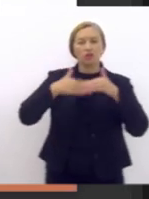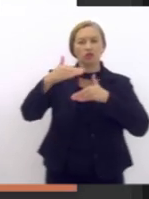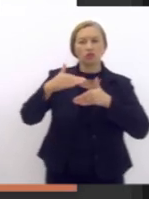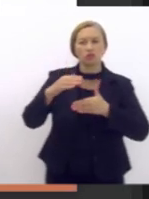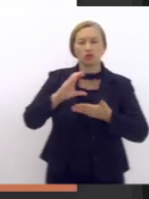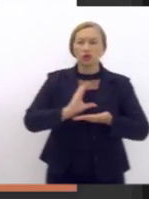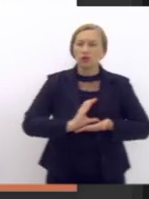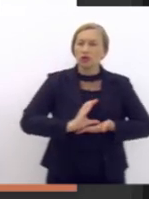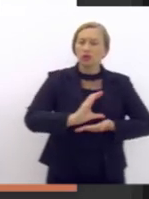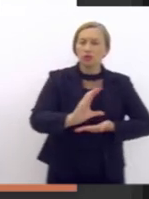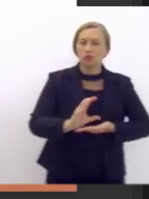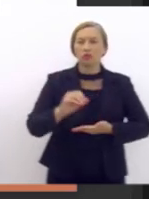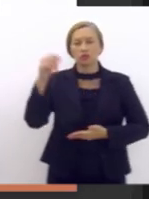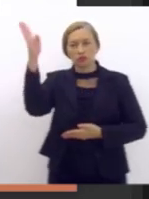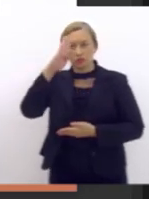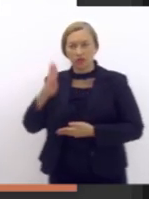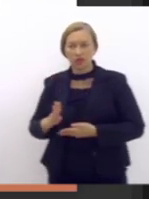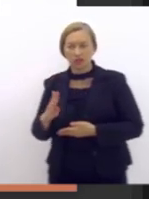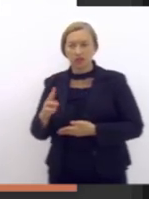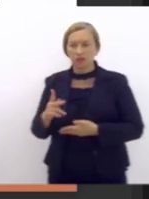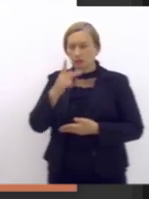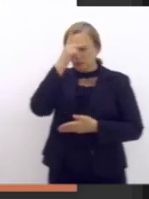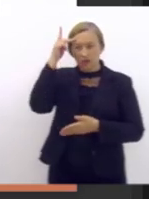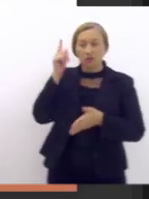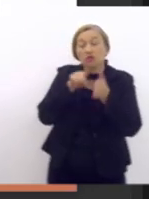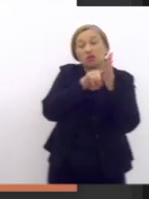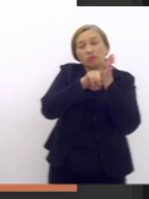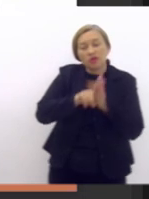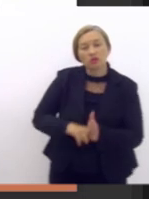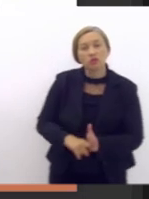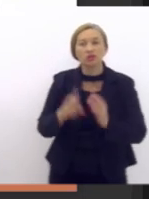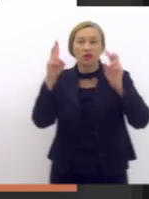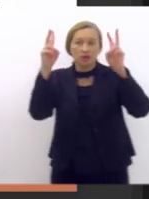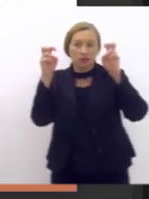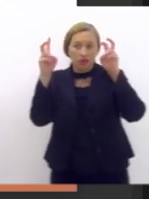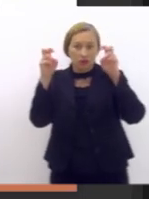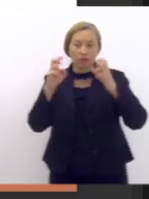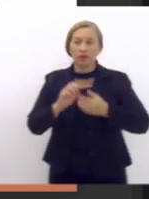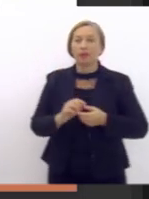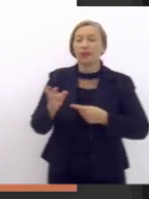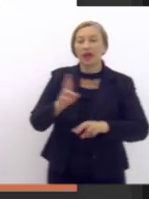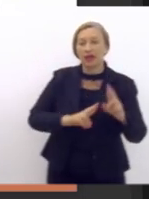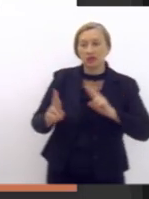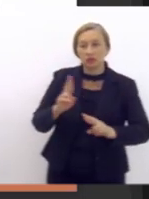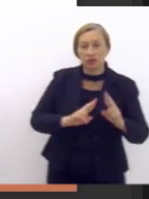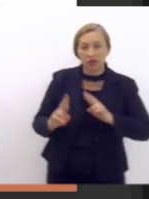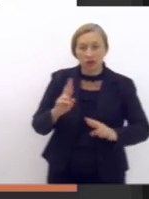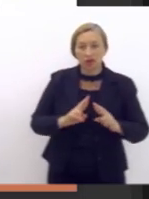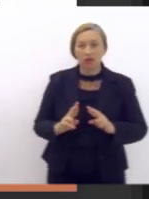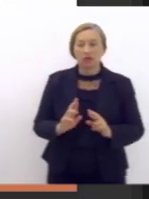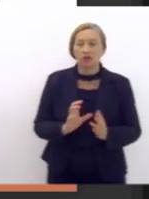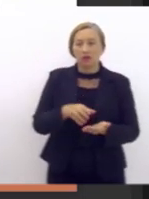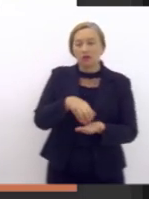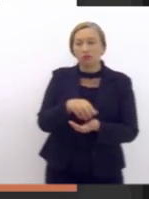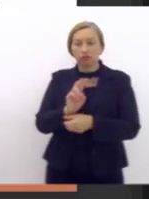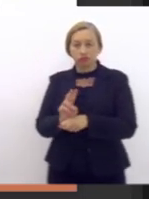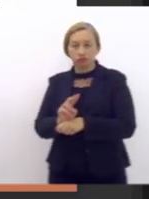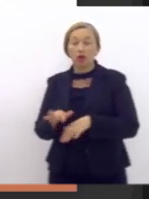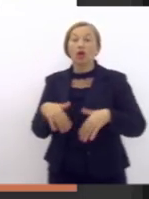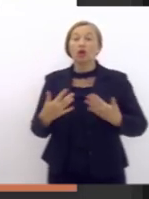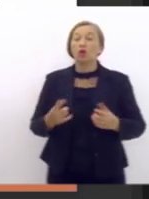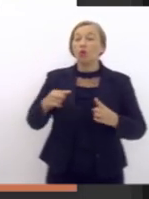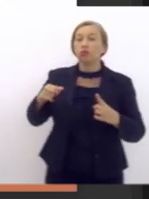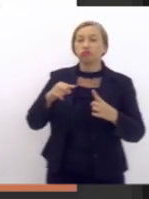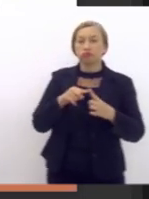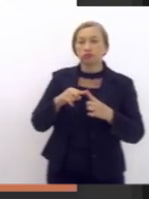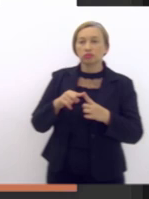para pesquisadoras no Brasil que pesquisam temas também relacionados a essas temáticas do observatório. Então, um dos